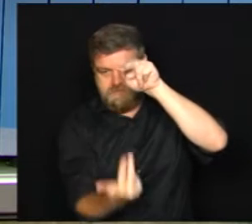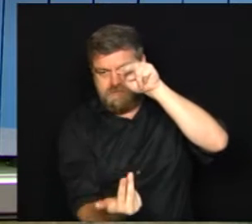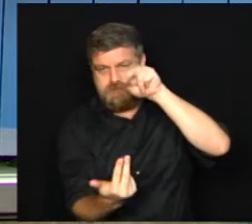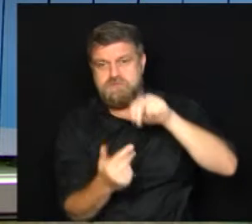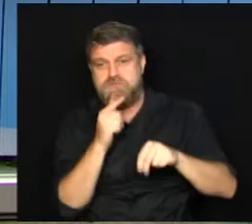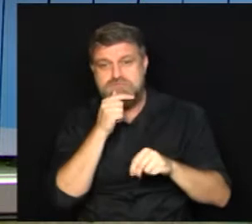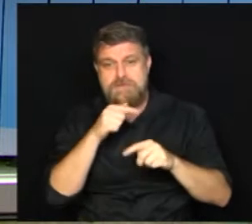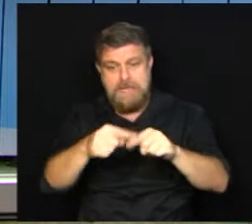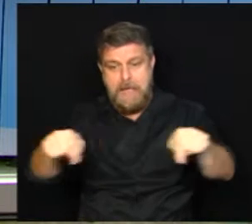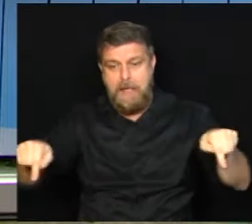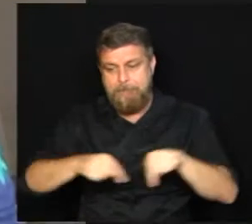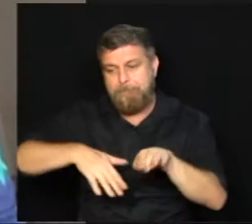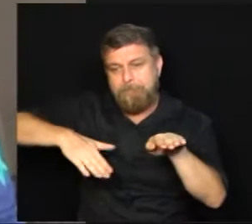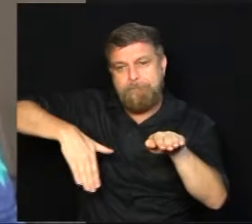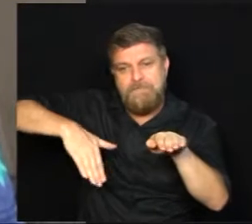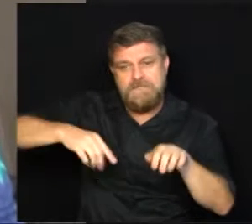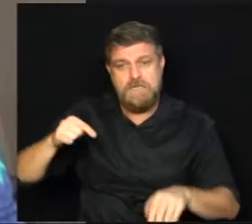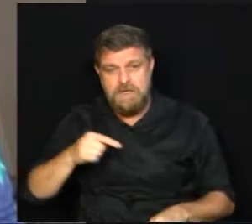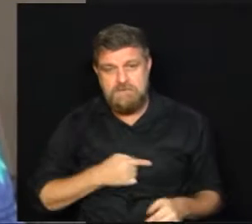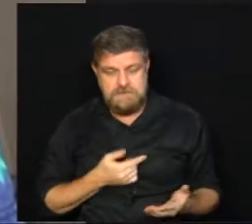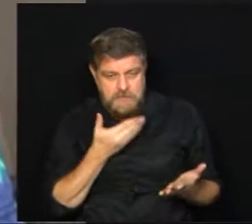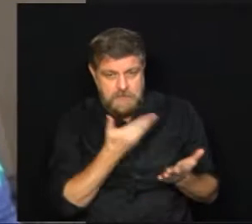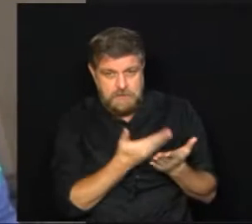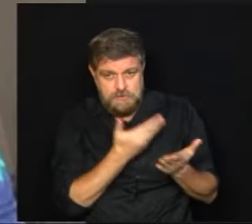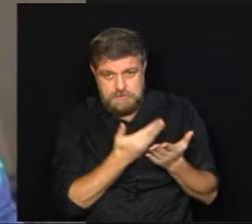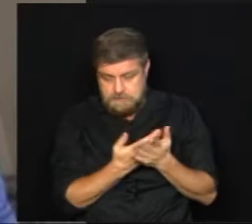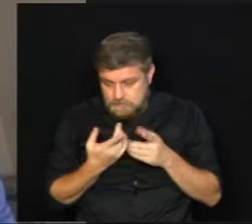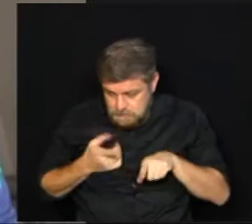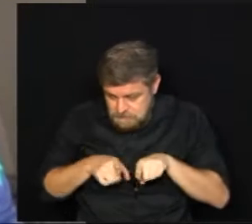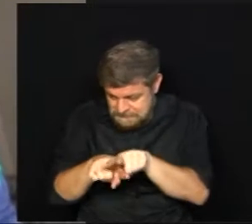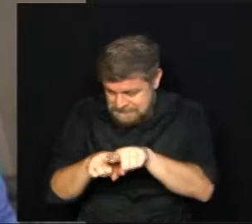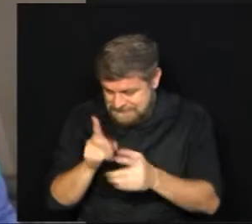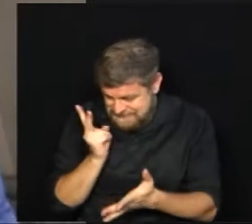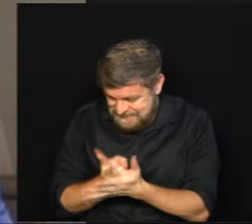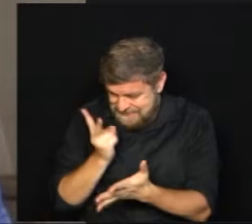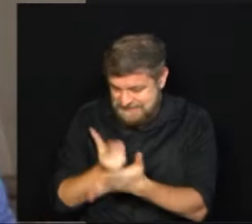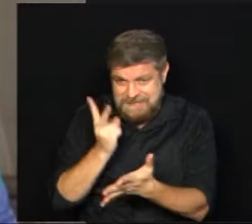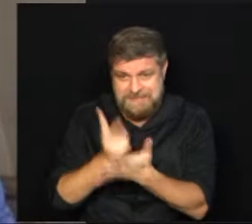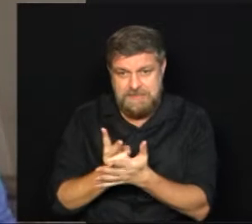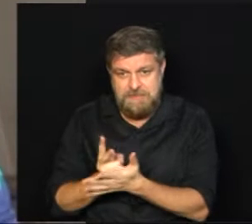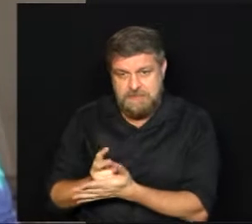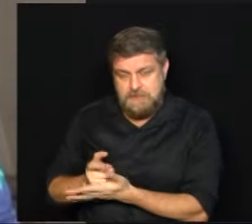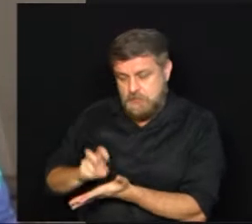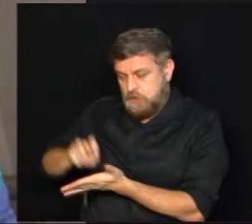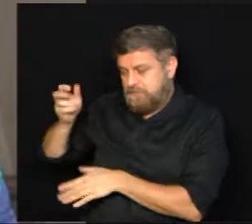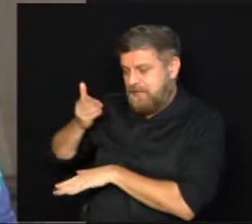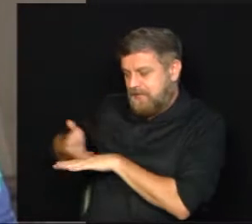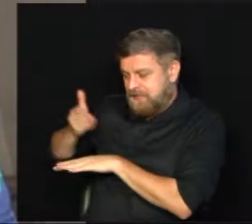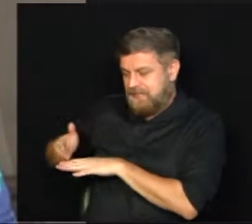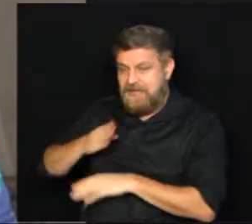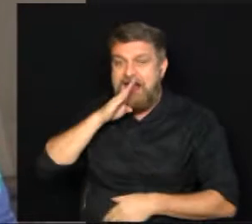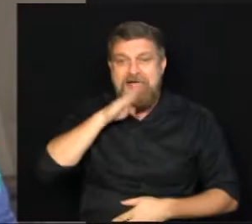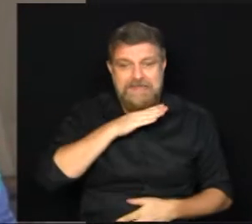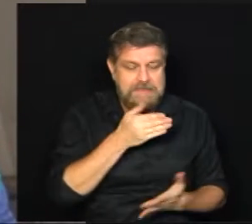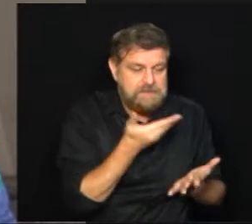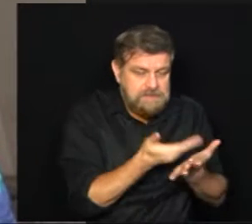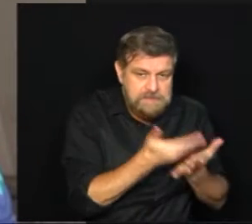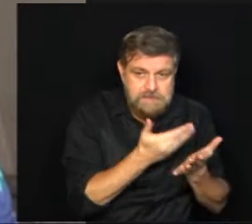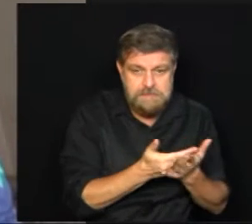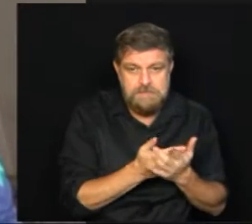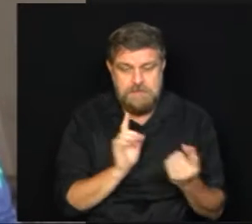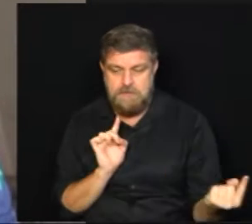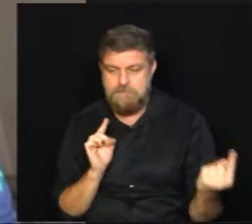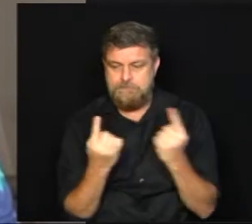estudos? Sim, eu sempre treinei e estudei. Ou treinava de manhã, estudava à tarde, ou treinava de